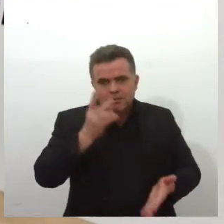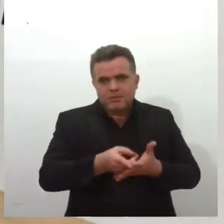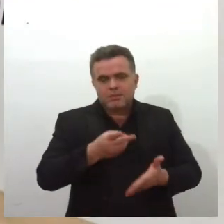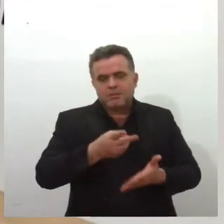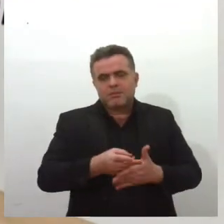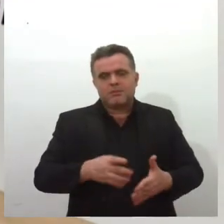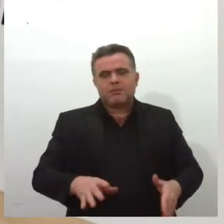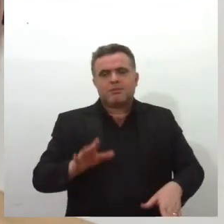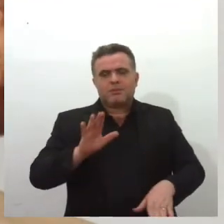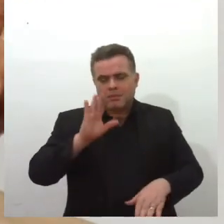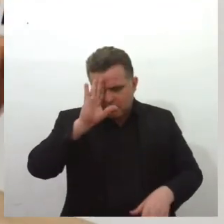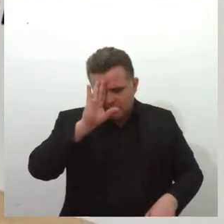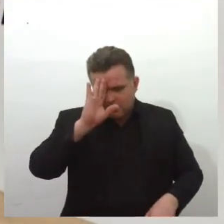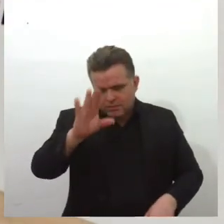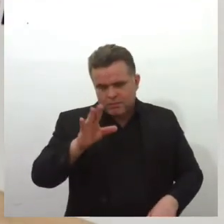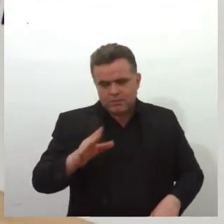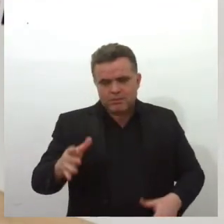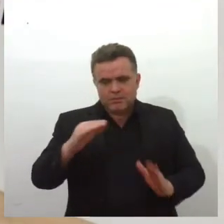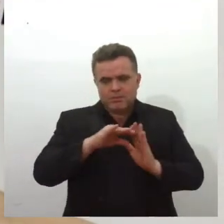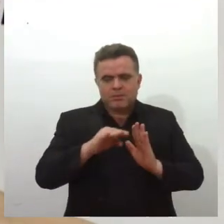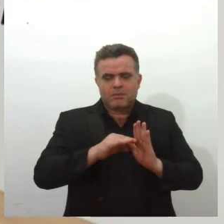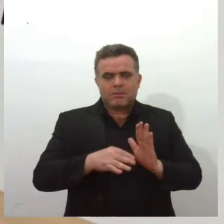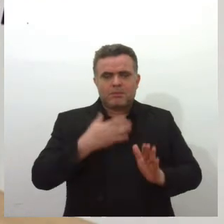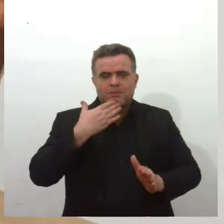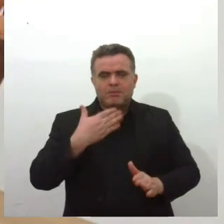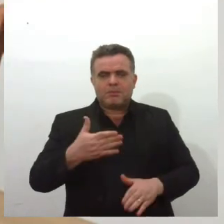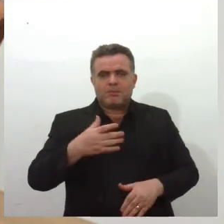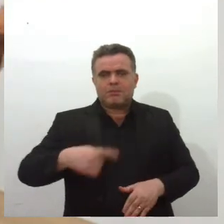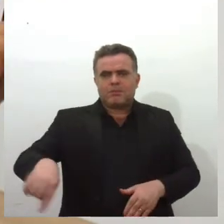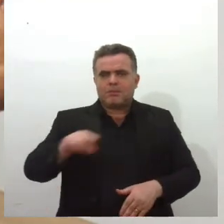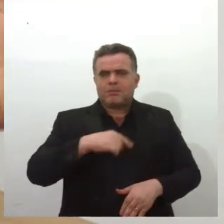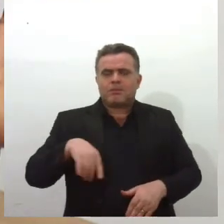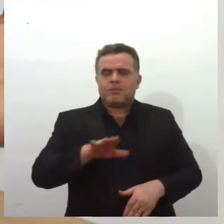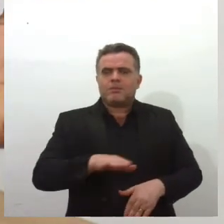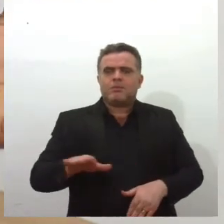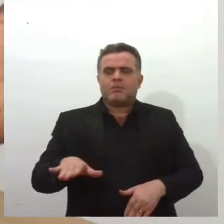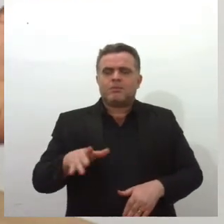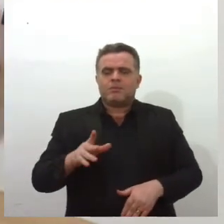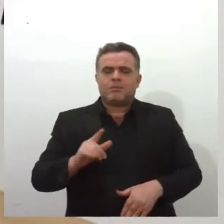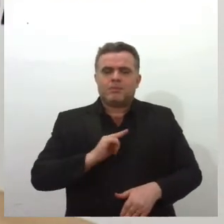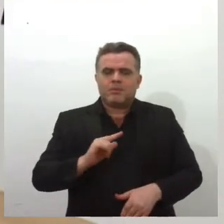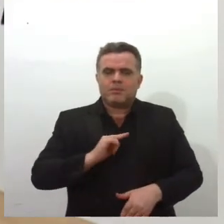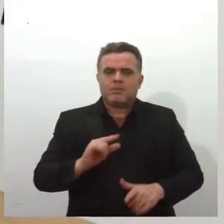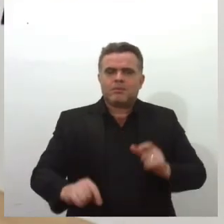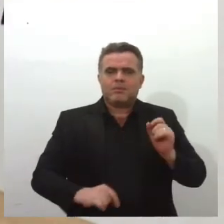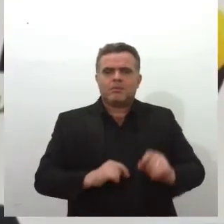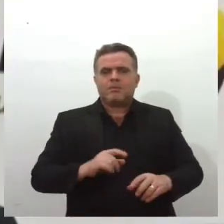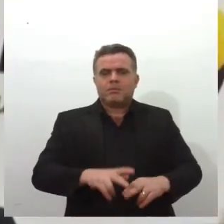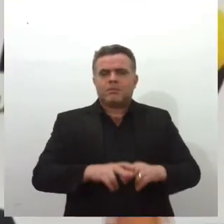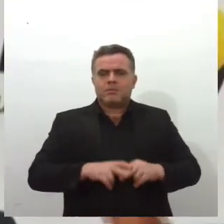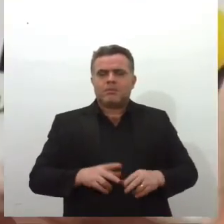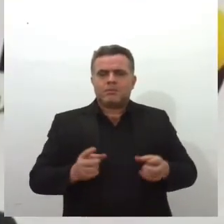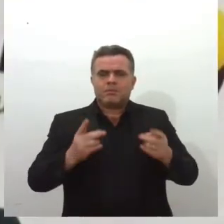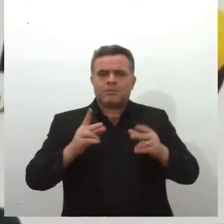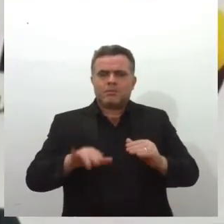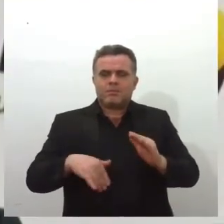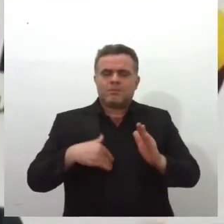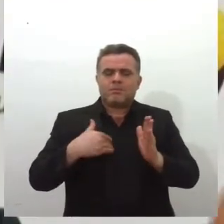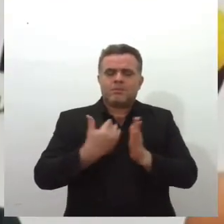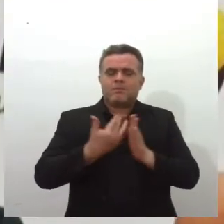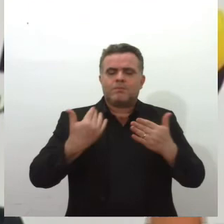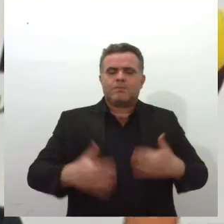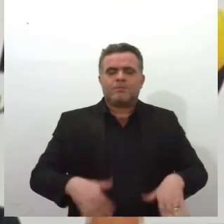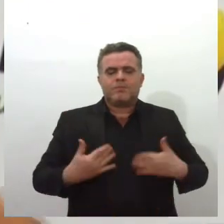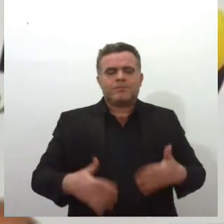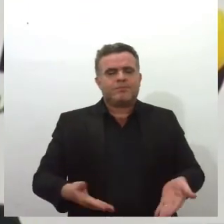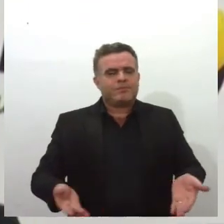carro-chefe, na lista de pedido da criançada. E isso impulsionou o valor do ticket médio. Mesmo com o ponto